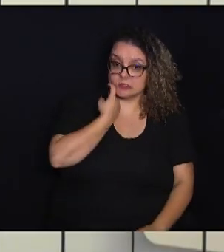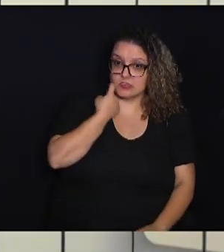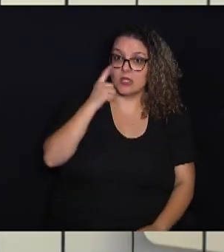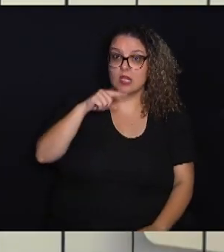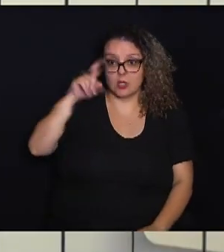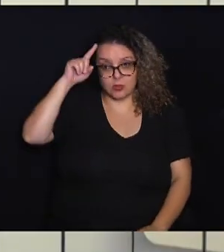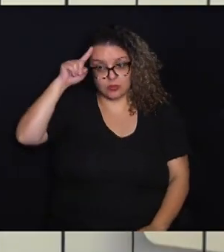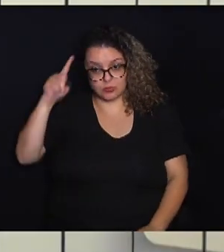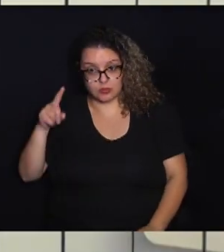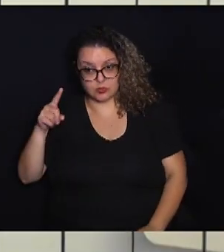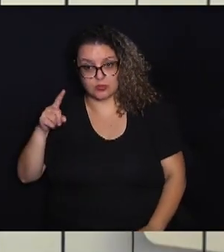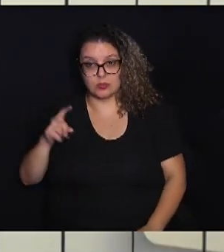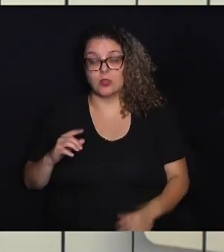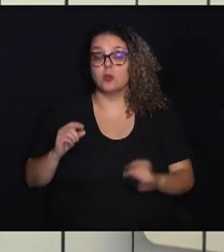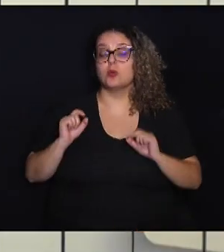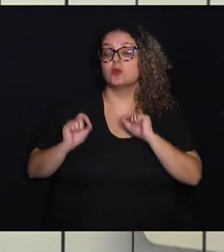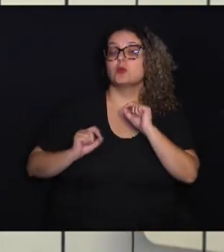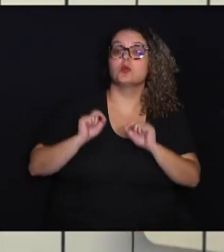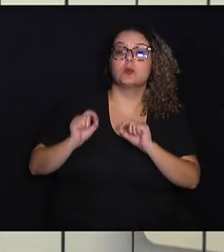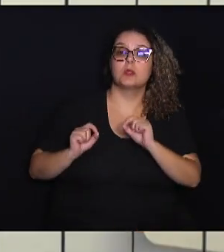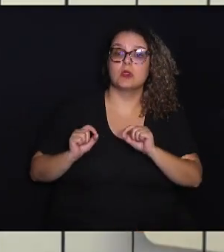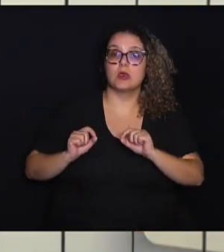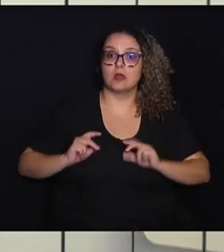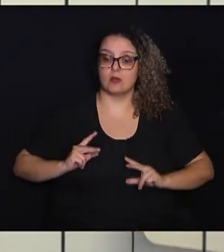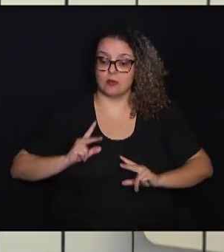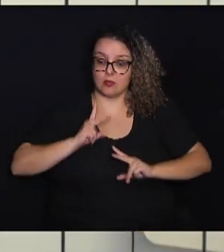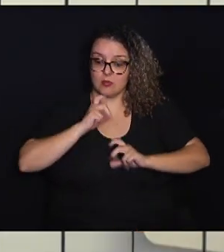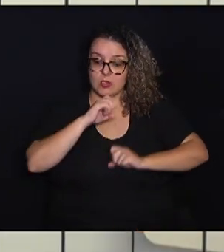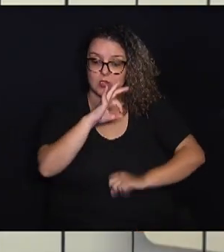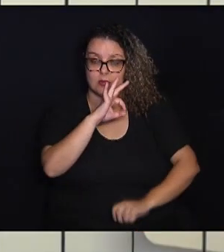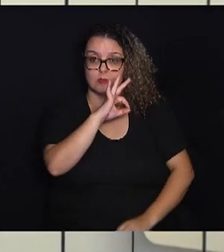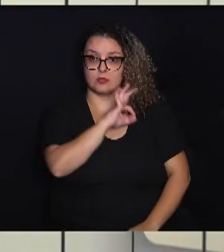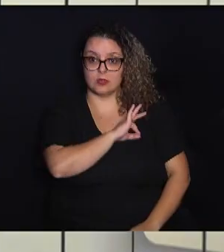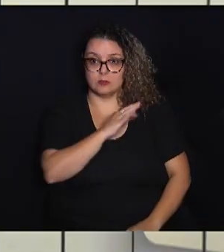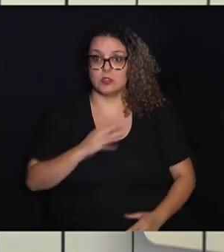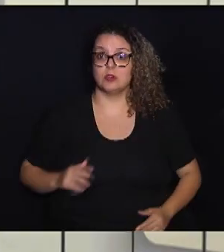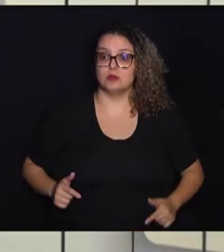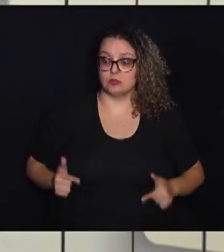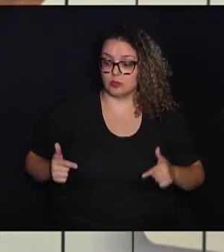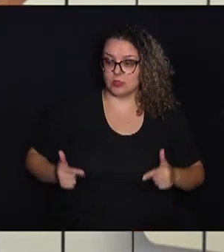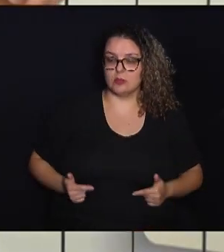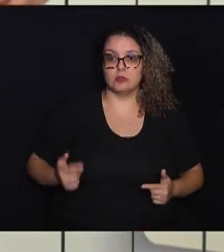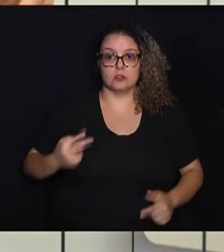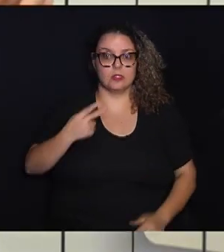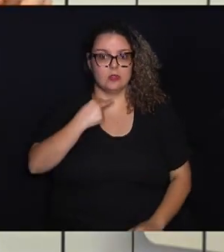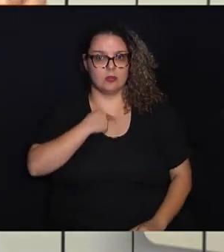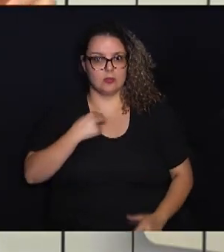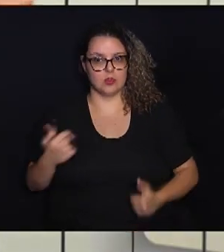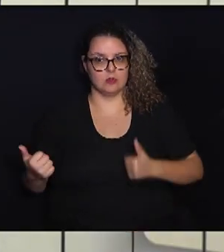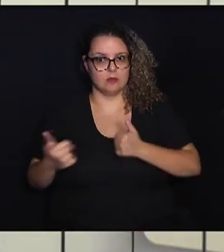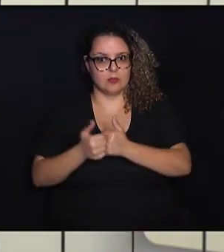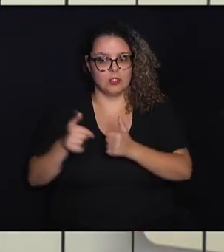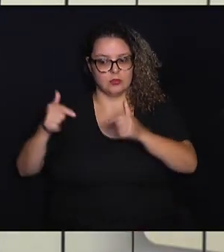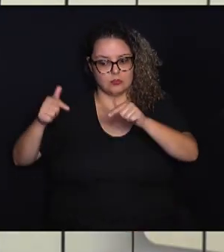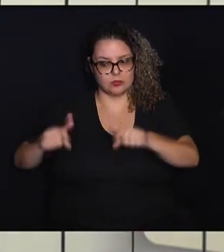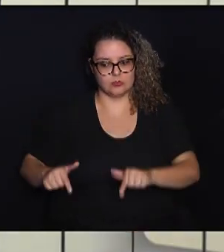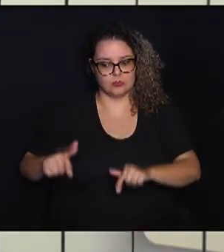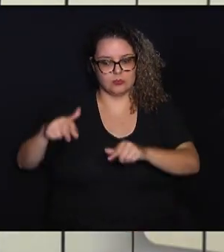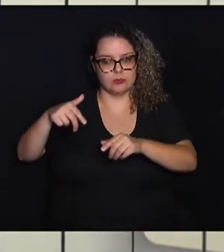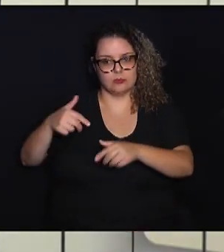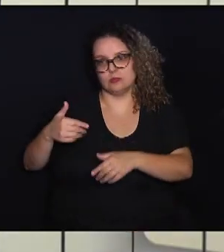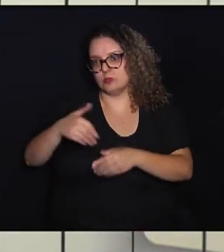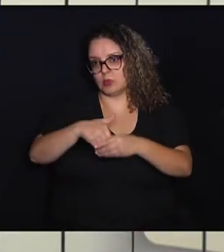data a partir da qual a Força Armada não poderá se aproximar do local de votação ou